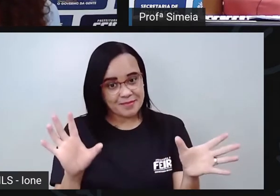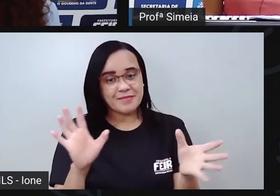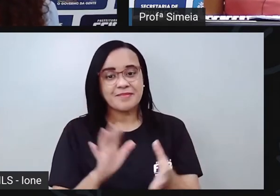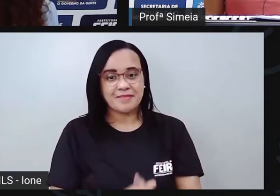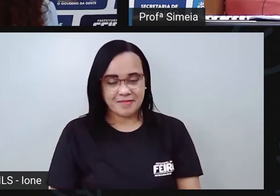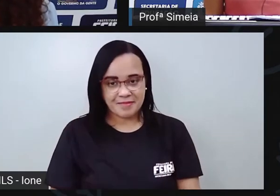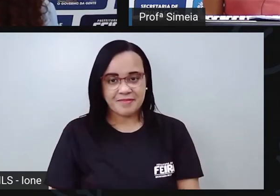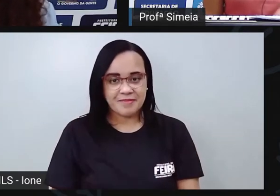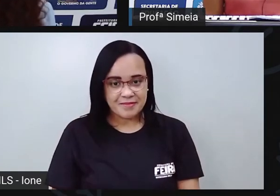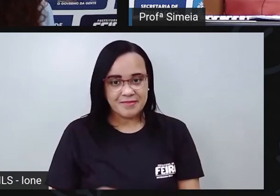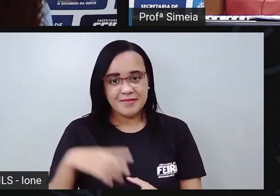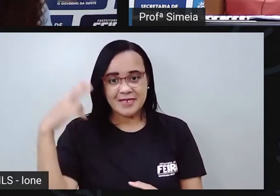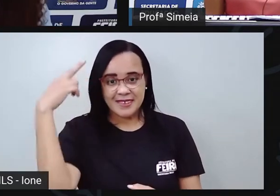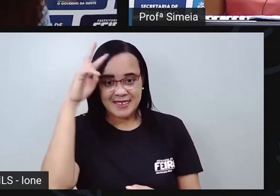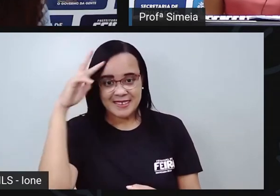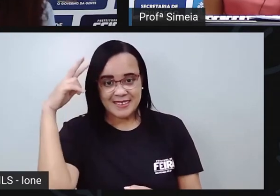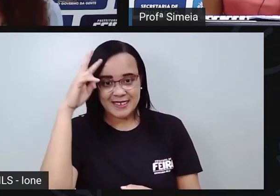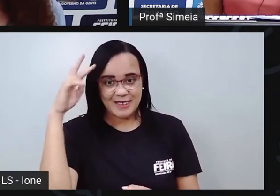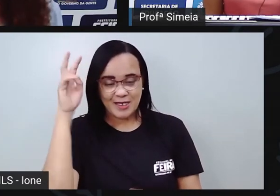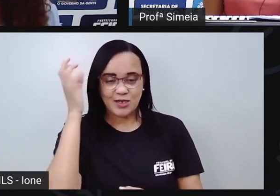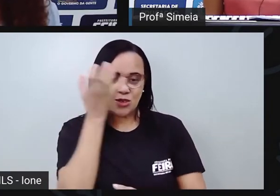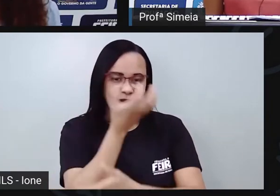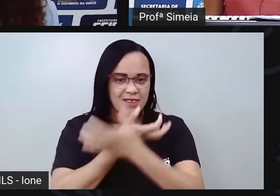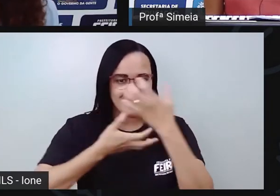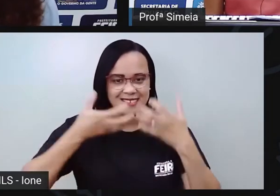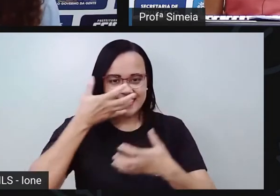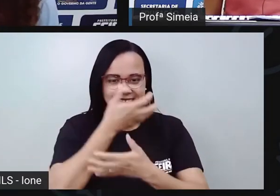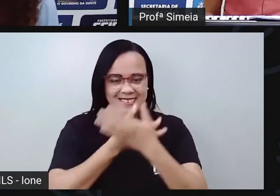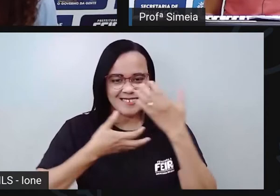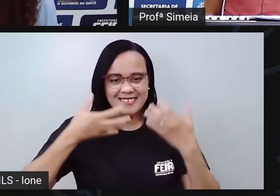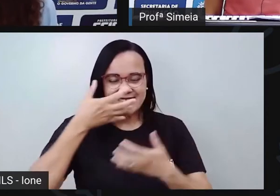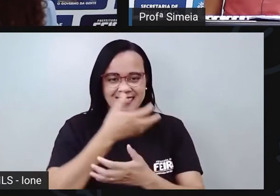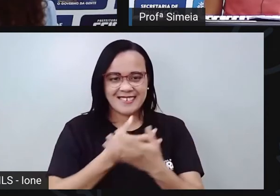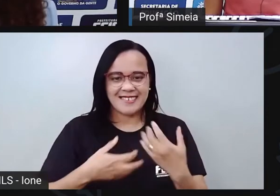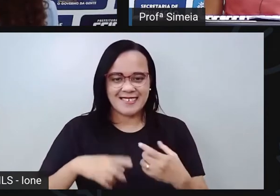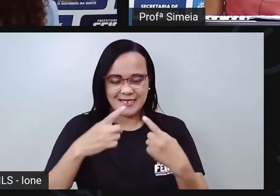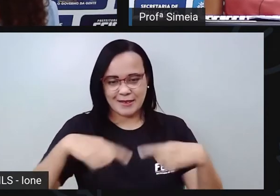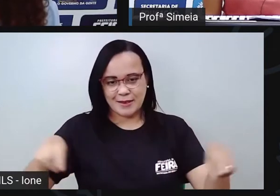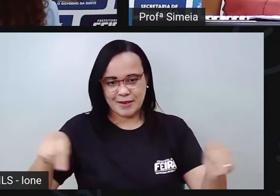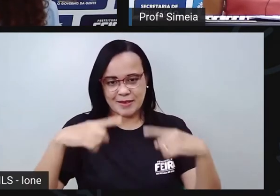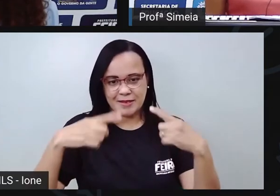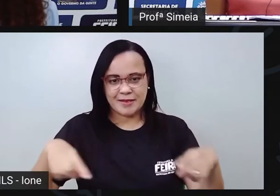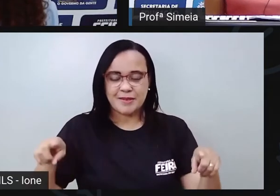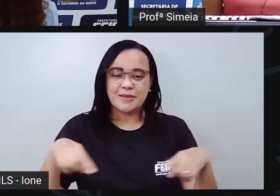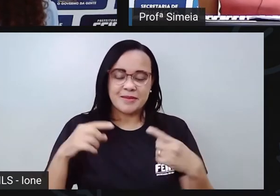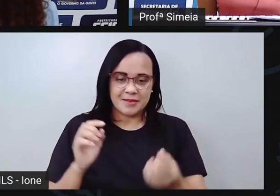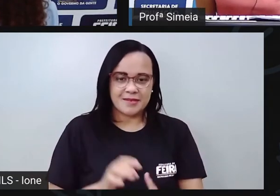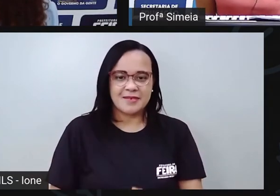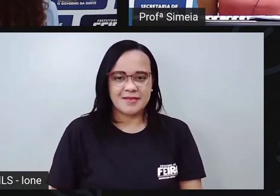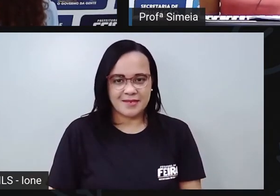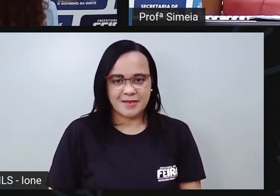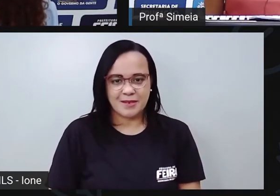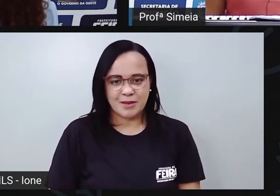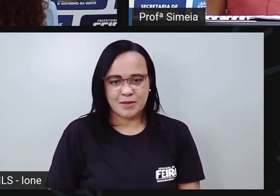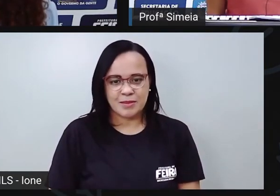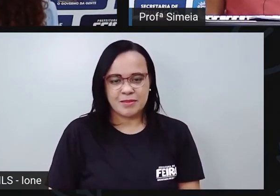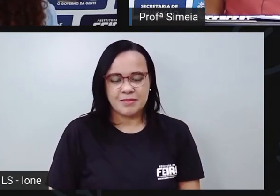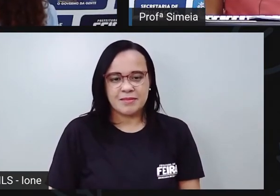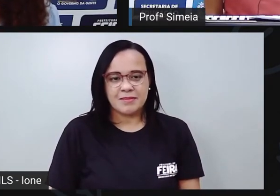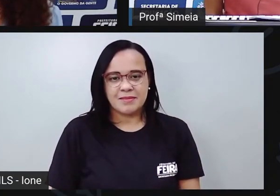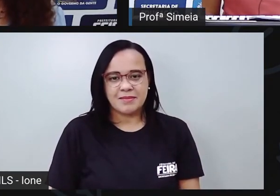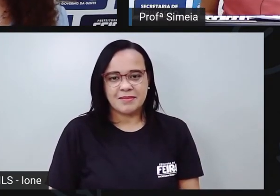é uma história cantada Tá certo tudo bem a gente adora o Vitória é assim